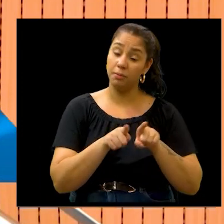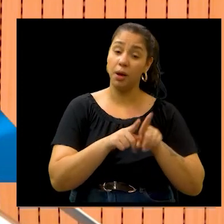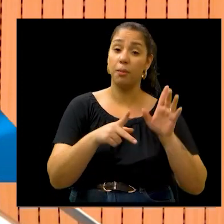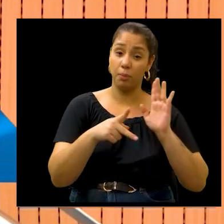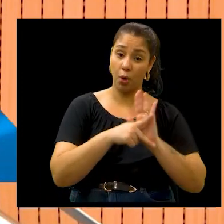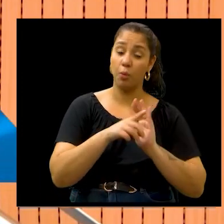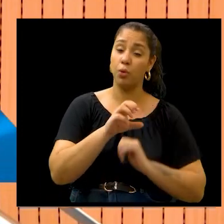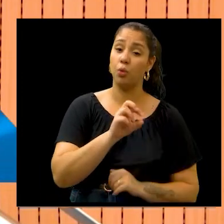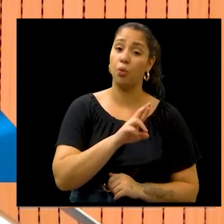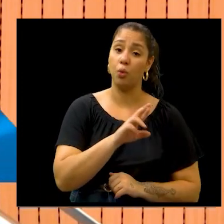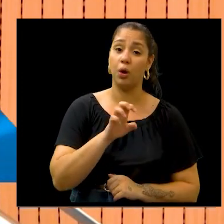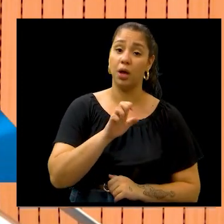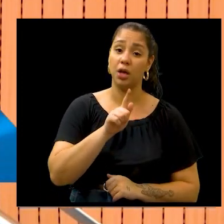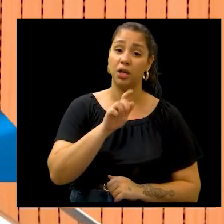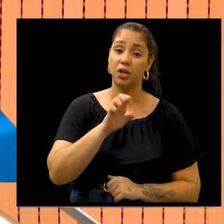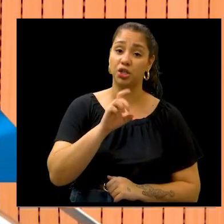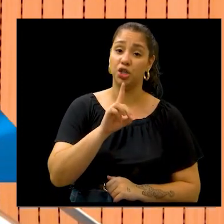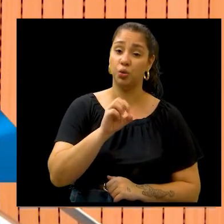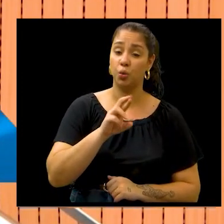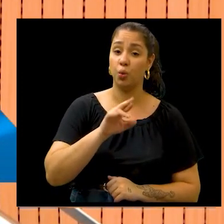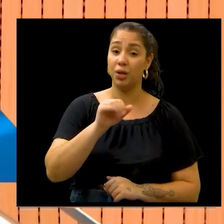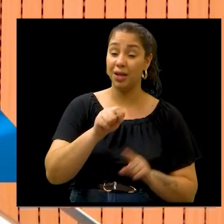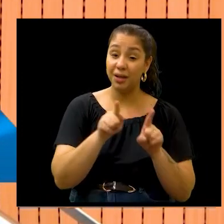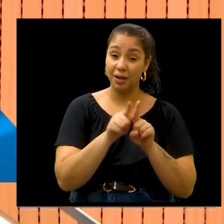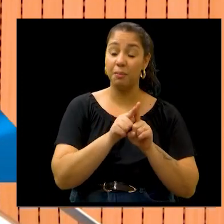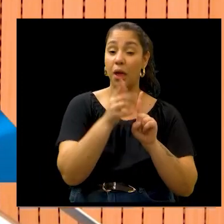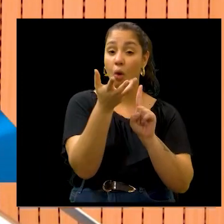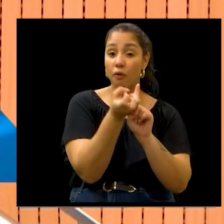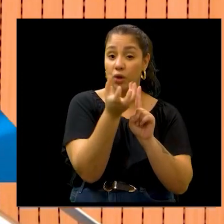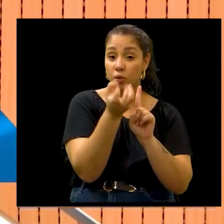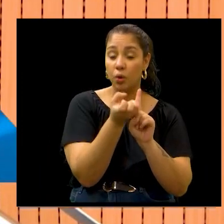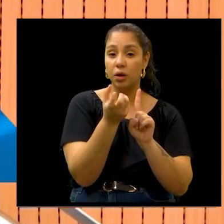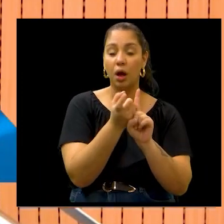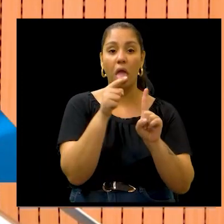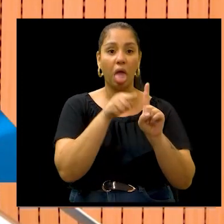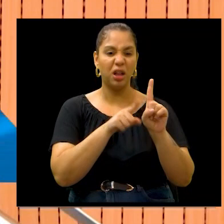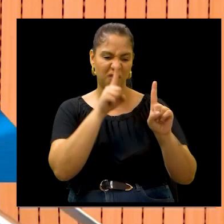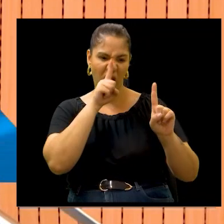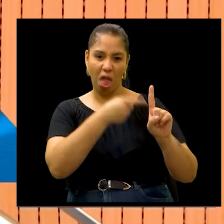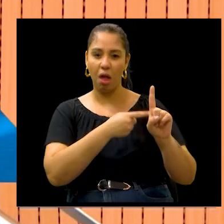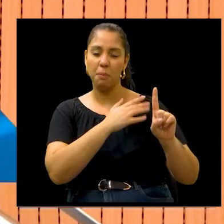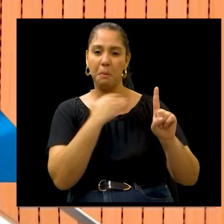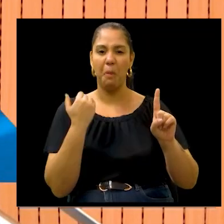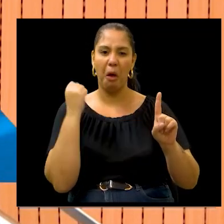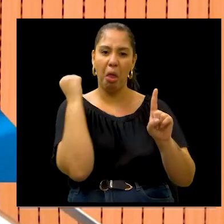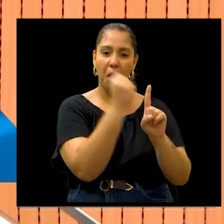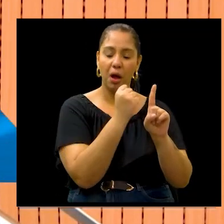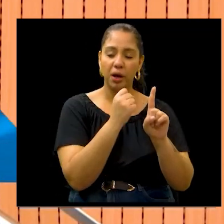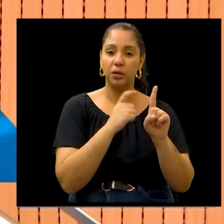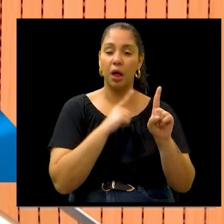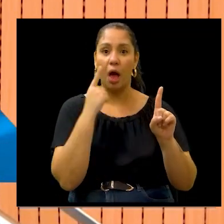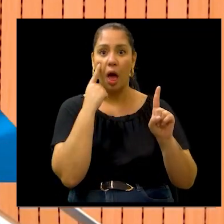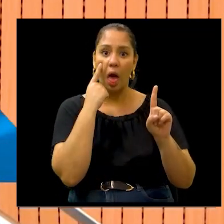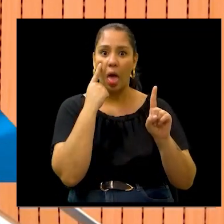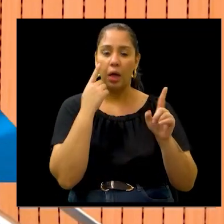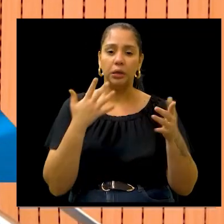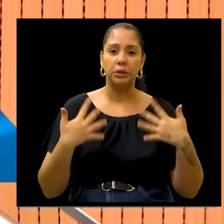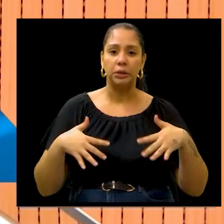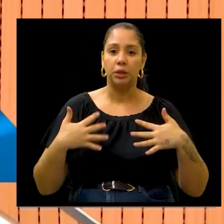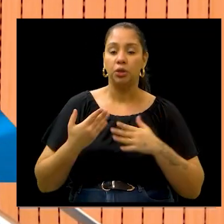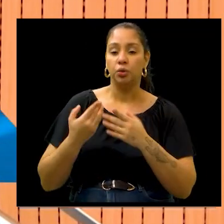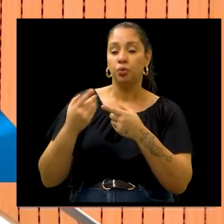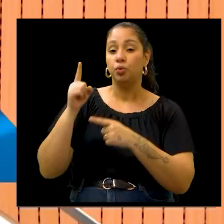a própria Corregedoria, a Ouvidoria, inclusive o Ouvidor, foi ameaçado de morte nos